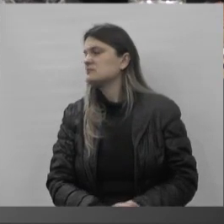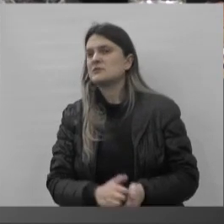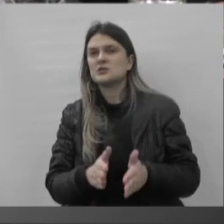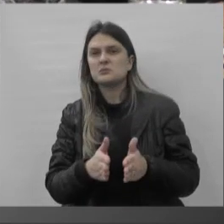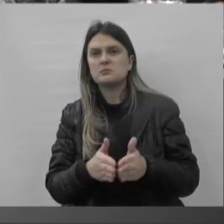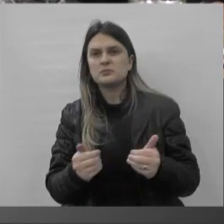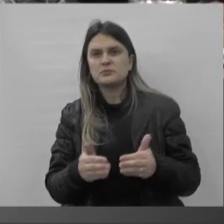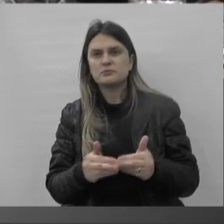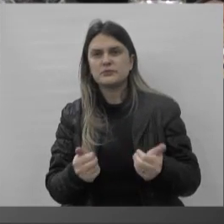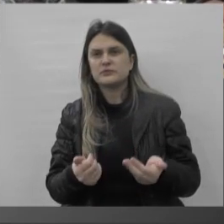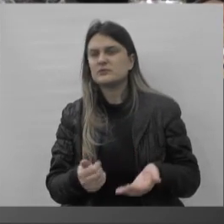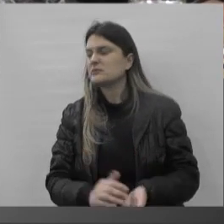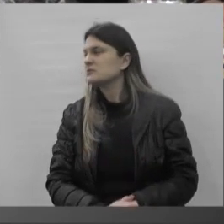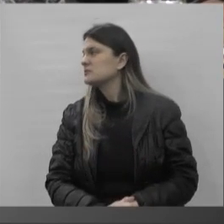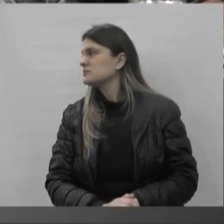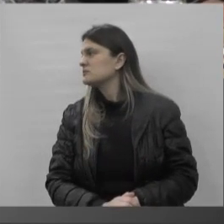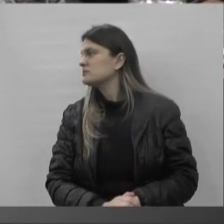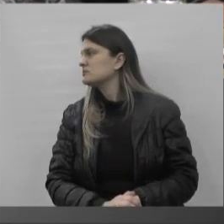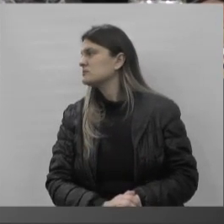mas